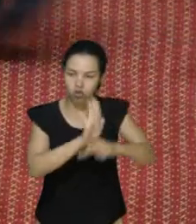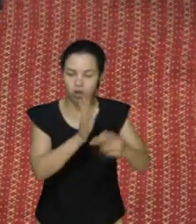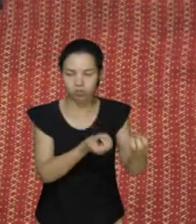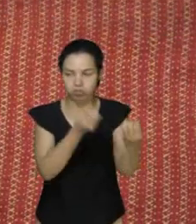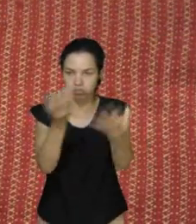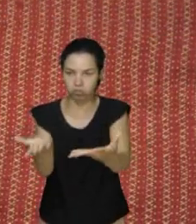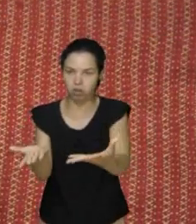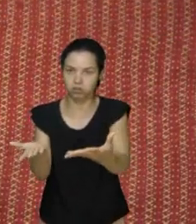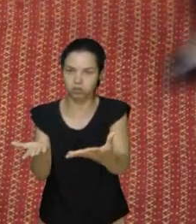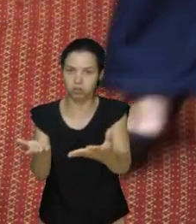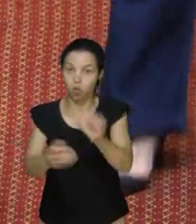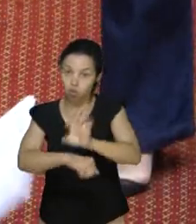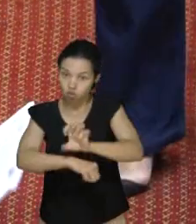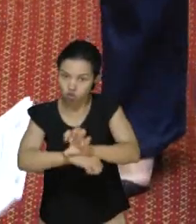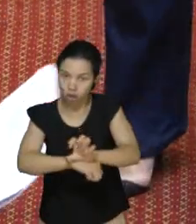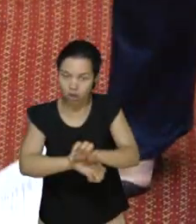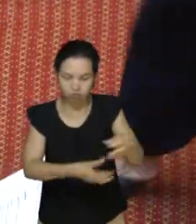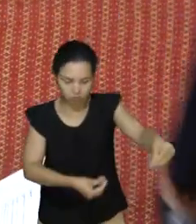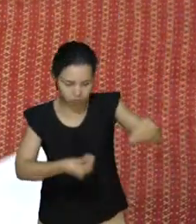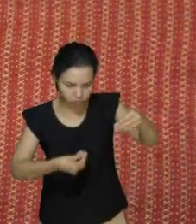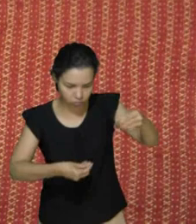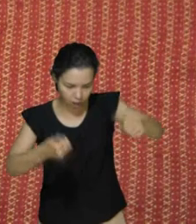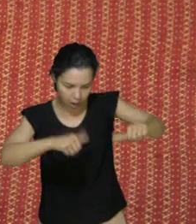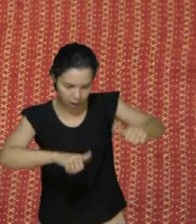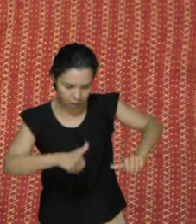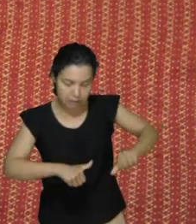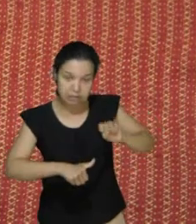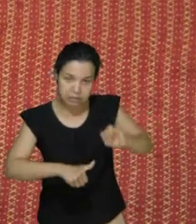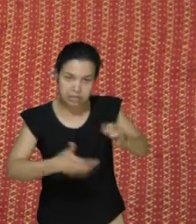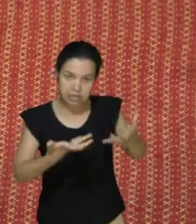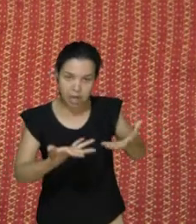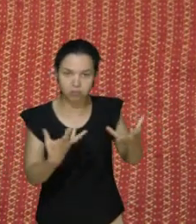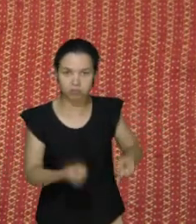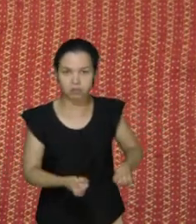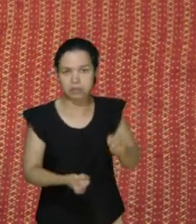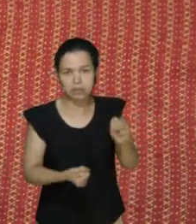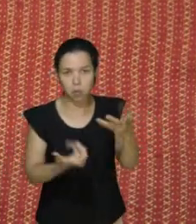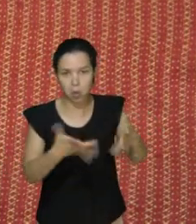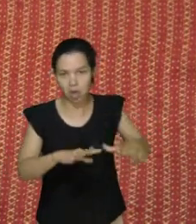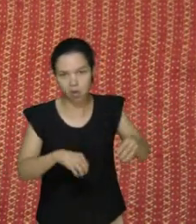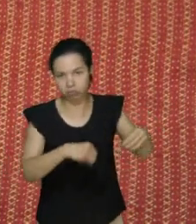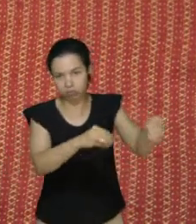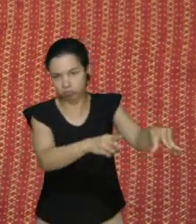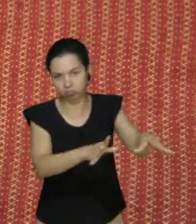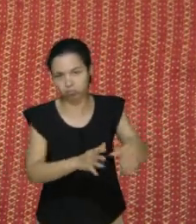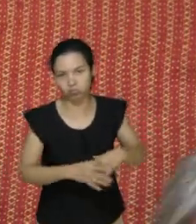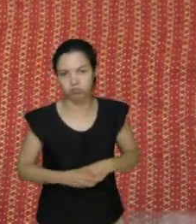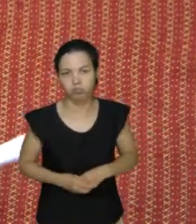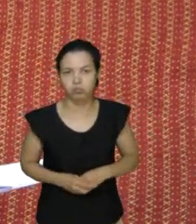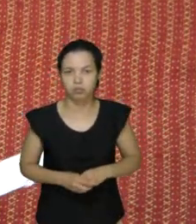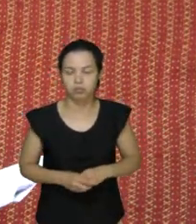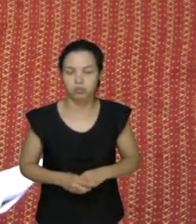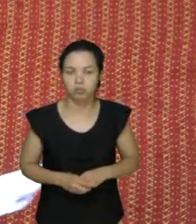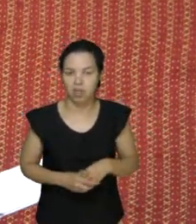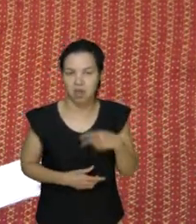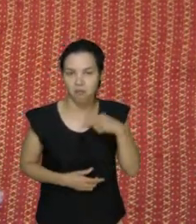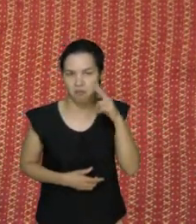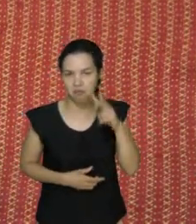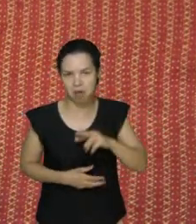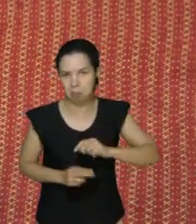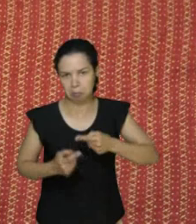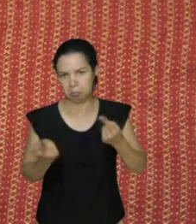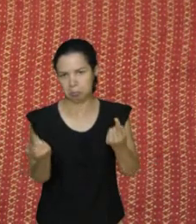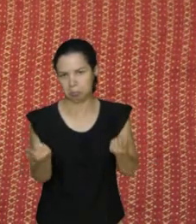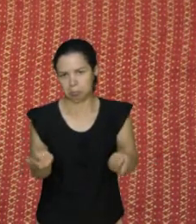uma analisada no projeto. E se ele quiser, ele fica, senão ele não fica com o projeto. Então não vejo algo assim fora do comum que a